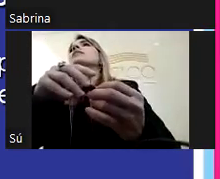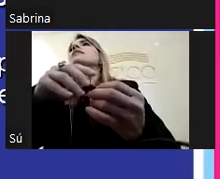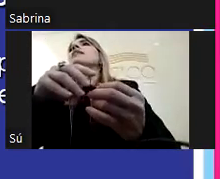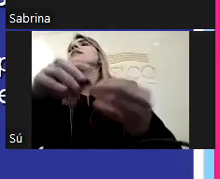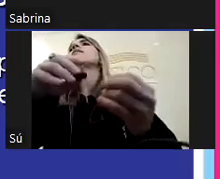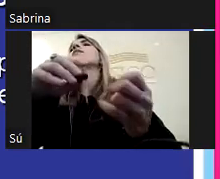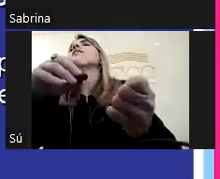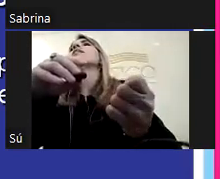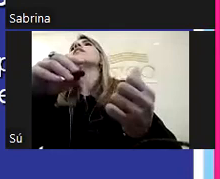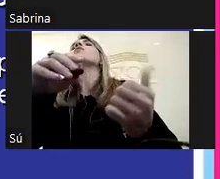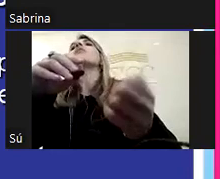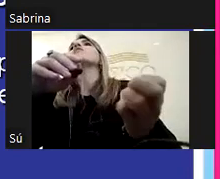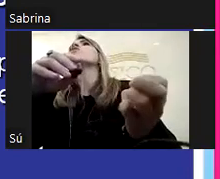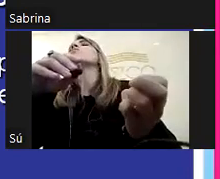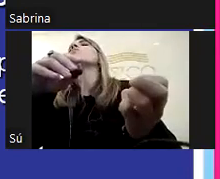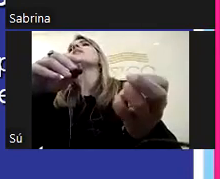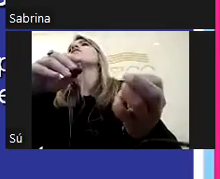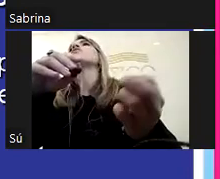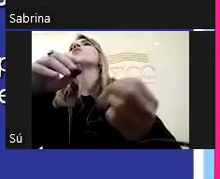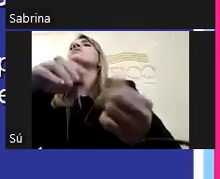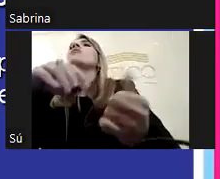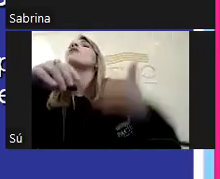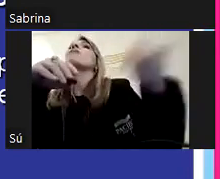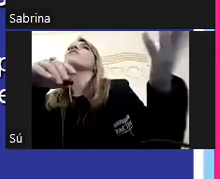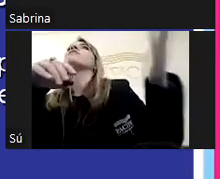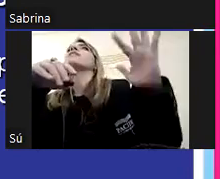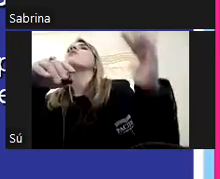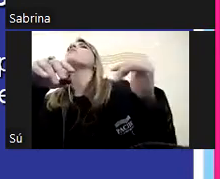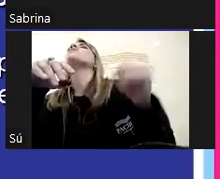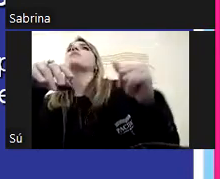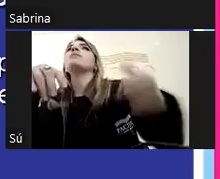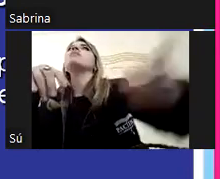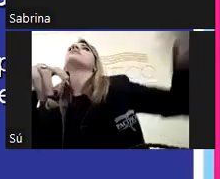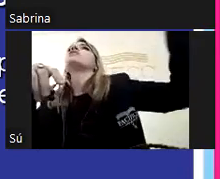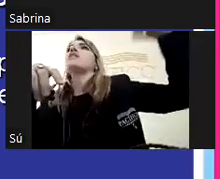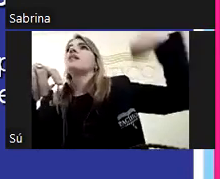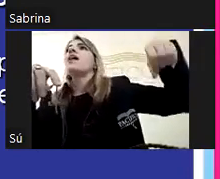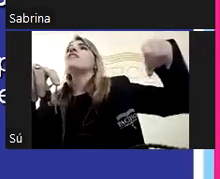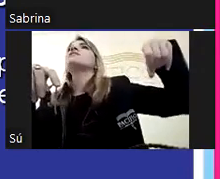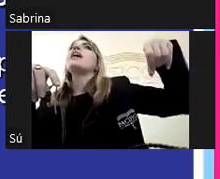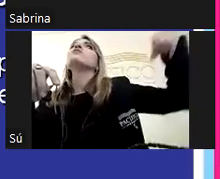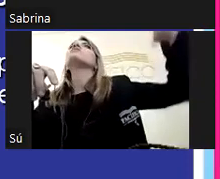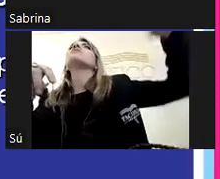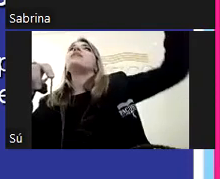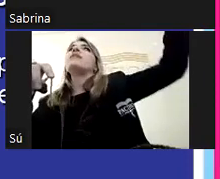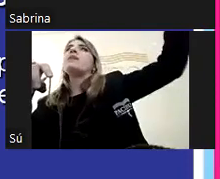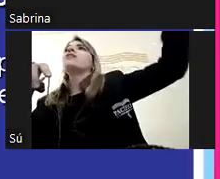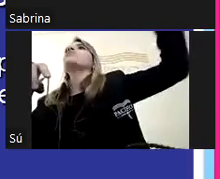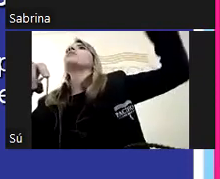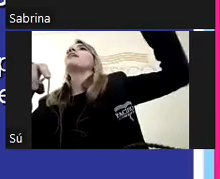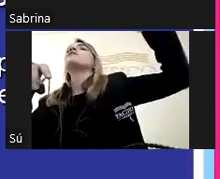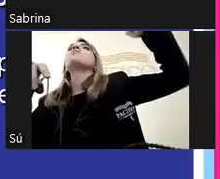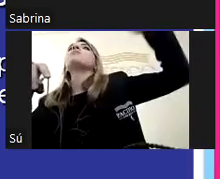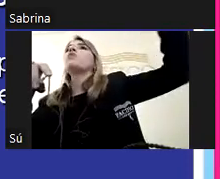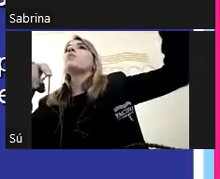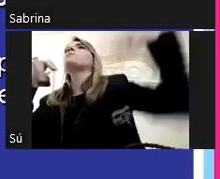sistemas endócrino e muscular, eles estão aliados para ter experiências prazerosas, que